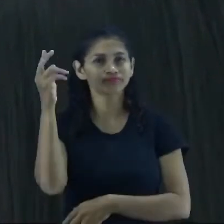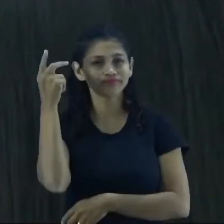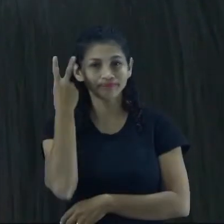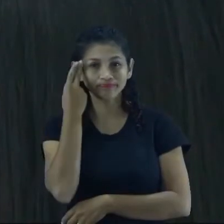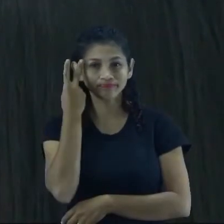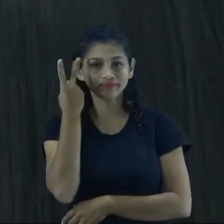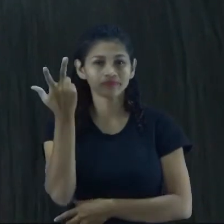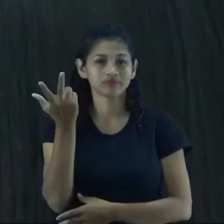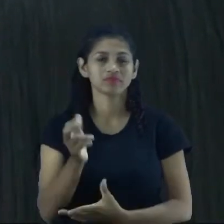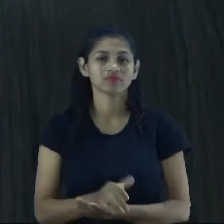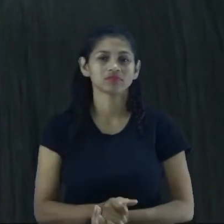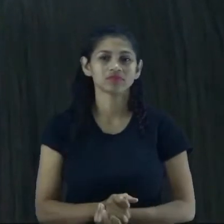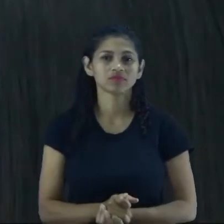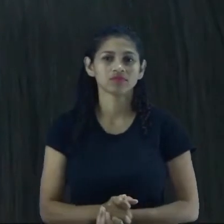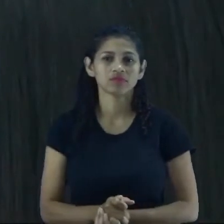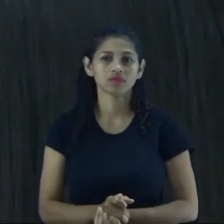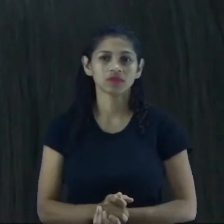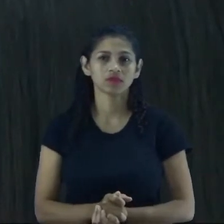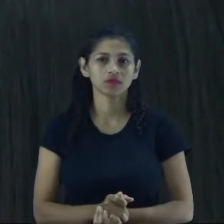certo?